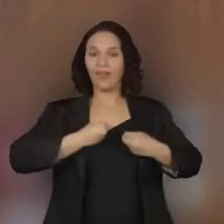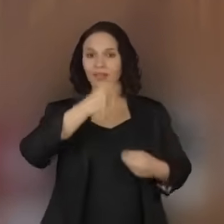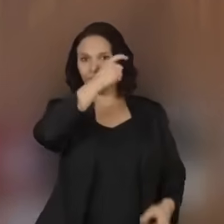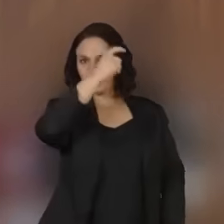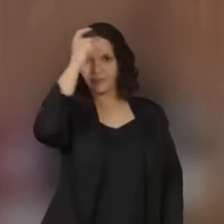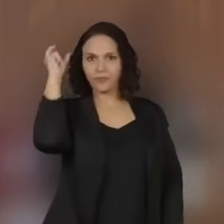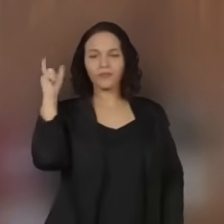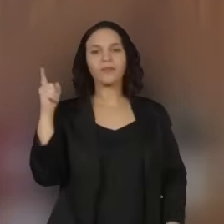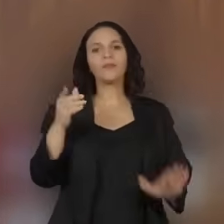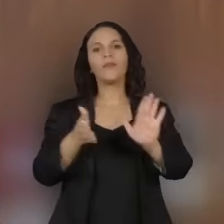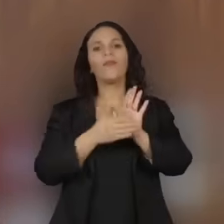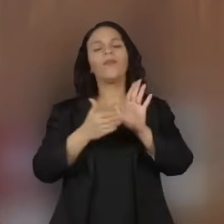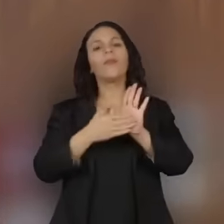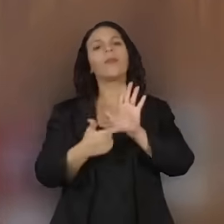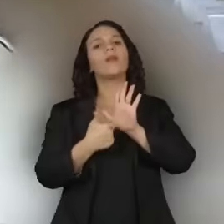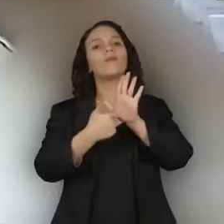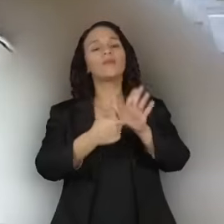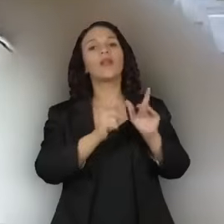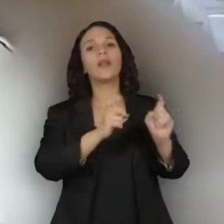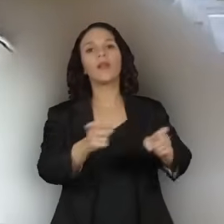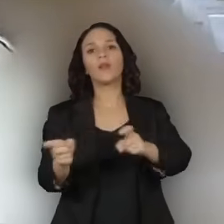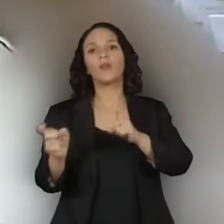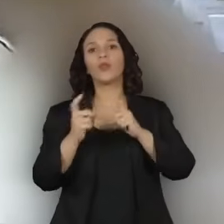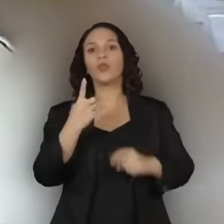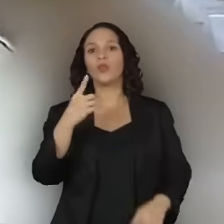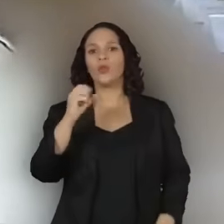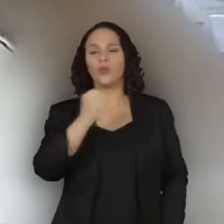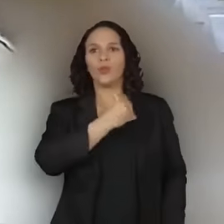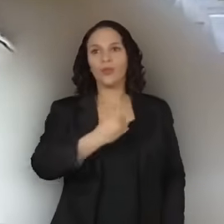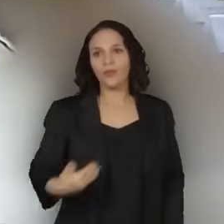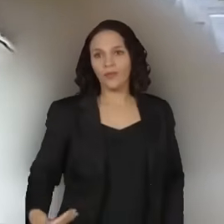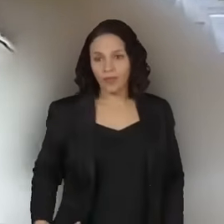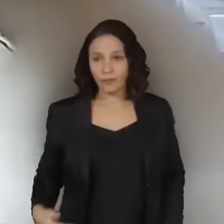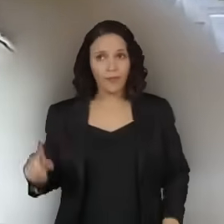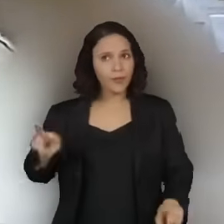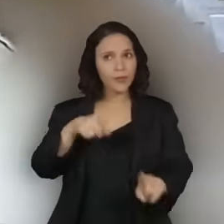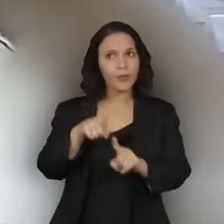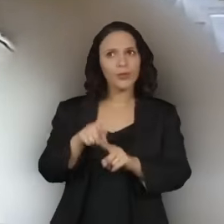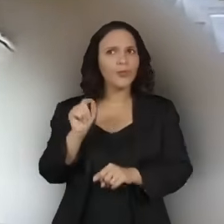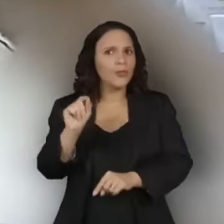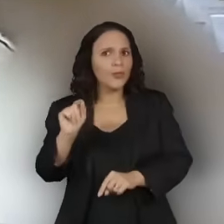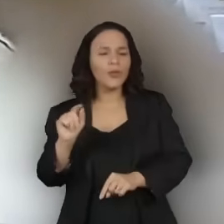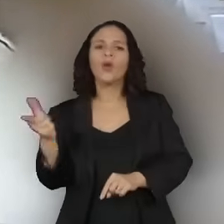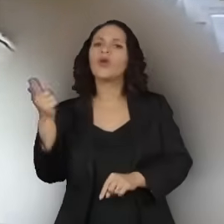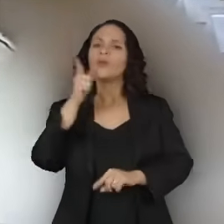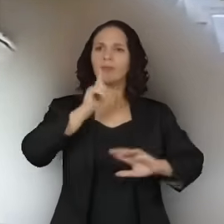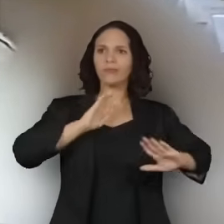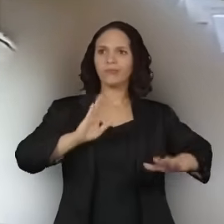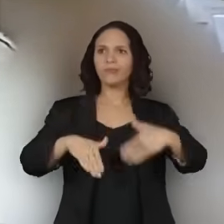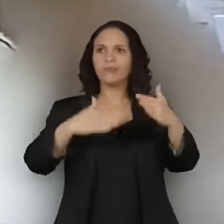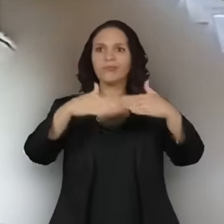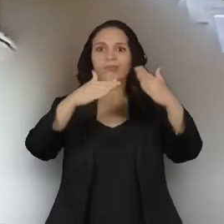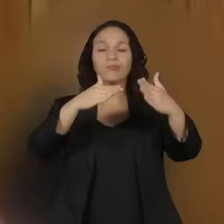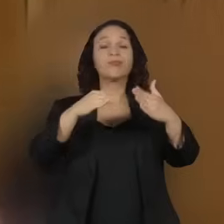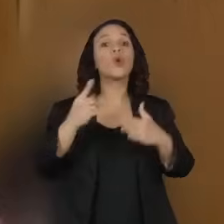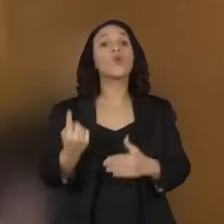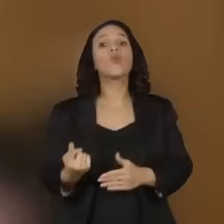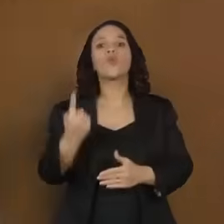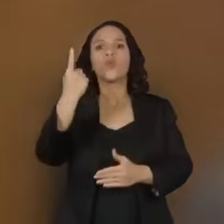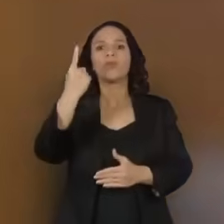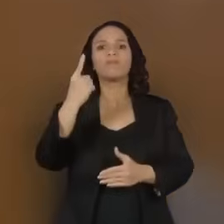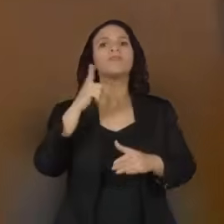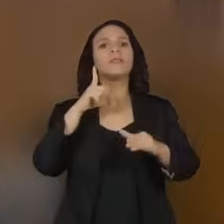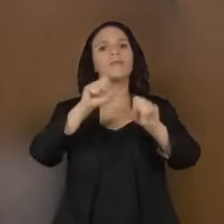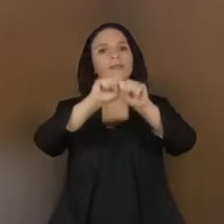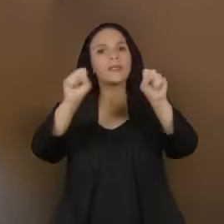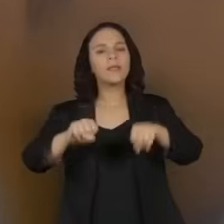a proposta numa reunião com 18 governadores. O objetivo é garantir o desenvolvimento de um sistema único de